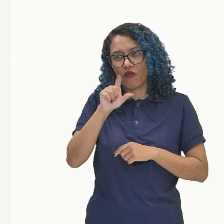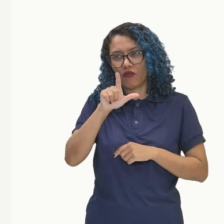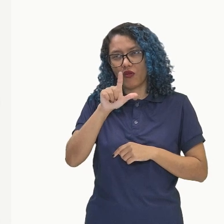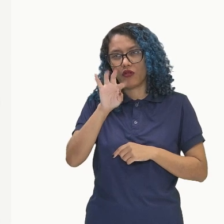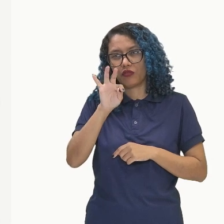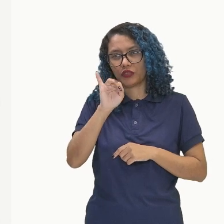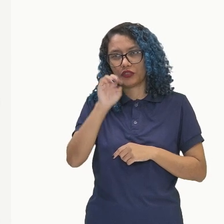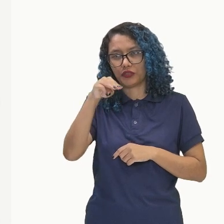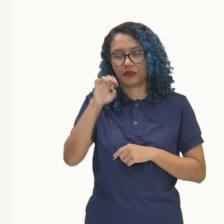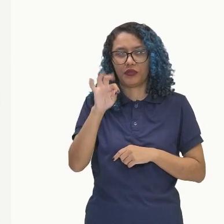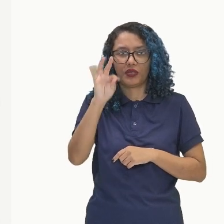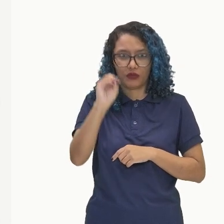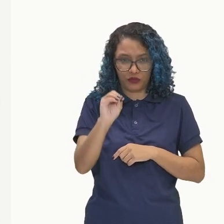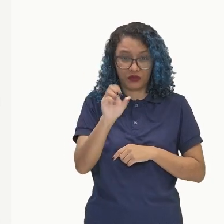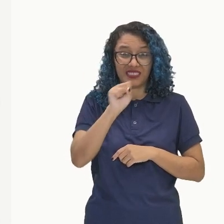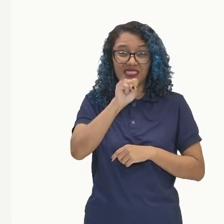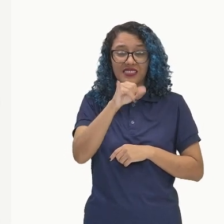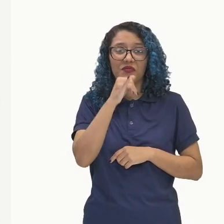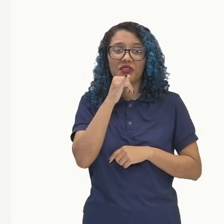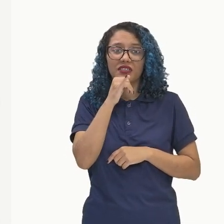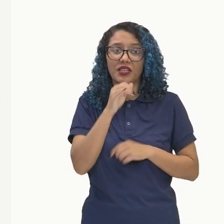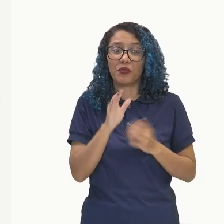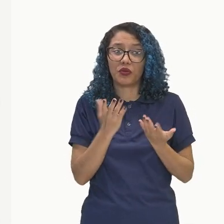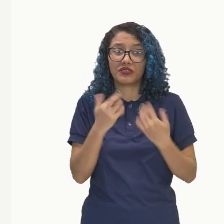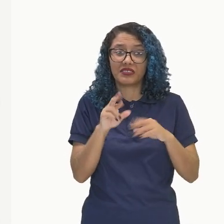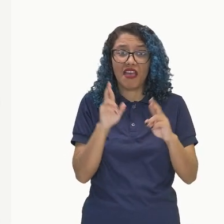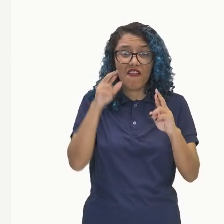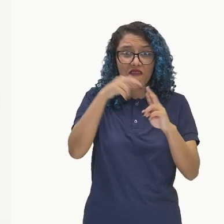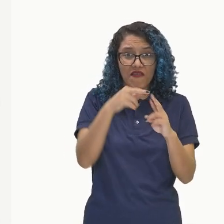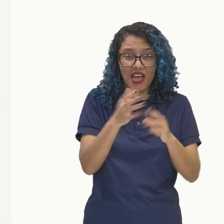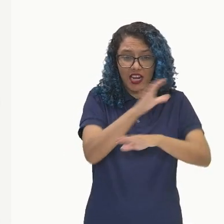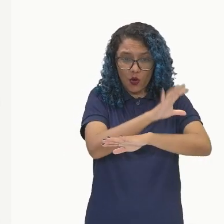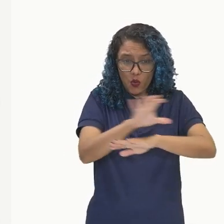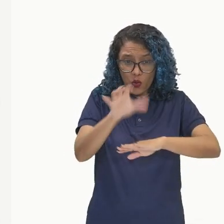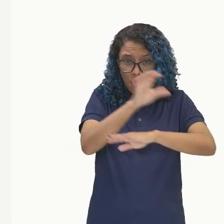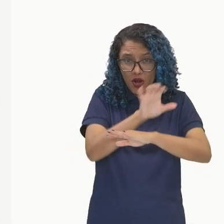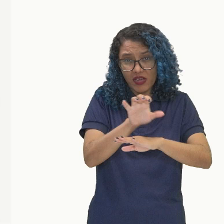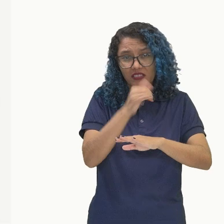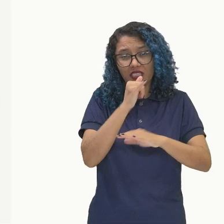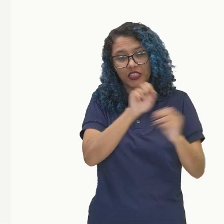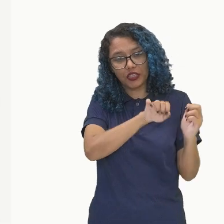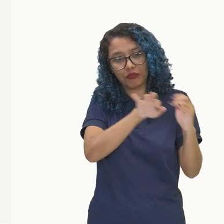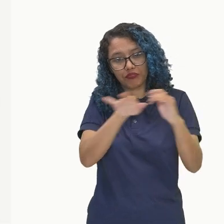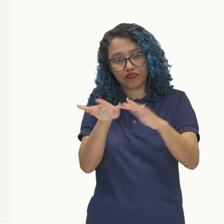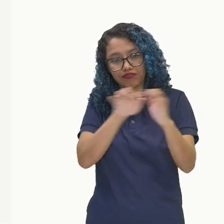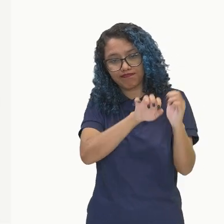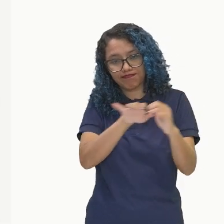estou falando da corrente, olha, corrente elétrica, eu estou falando do